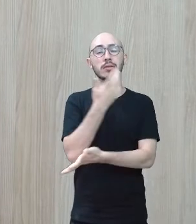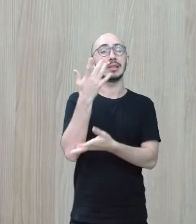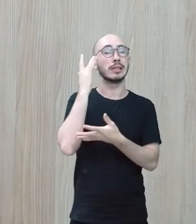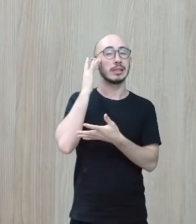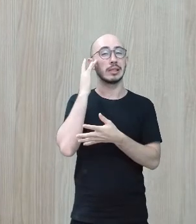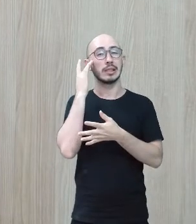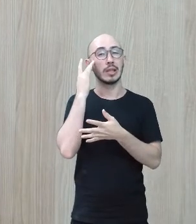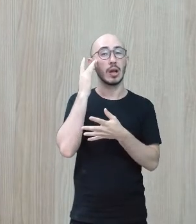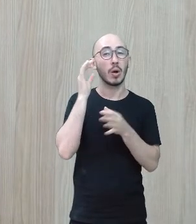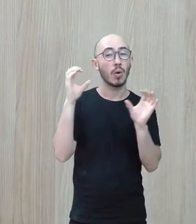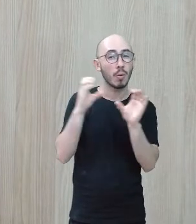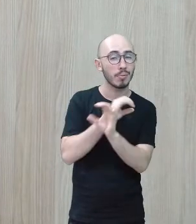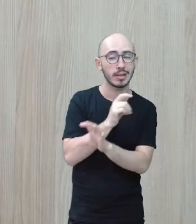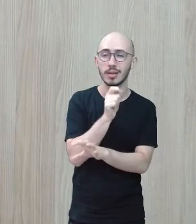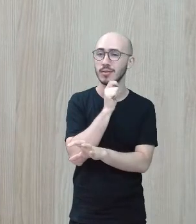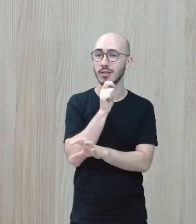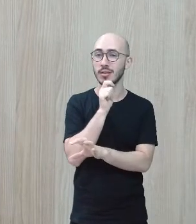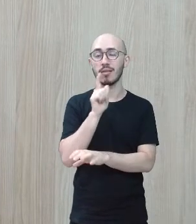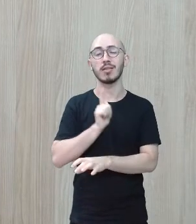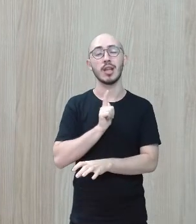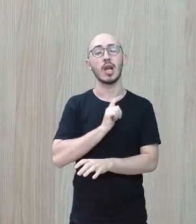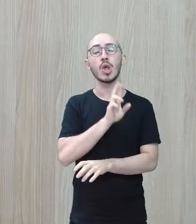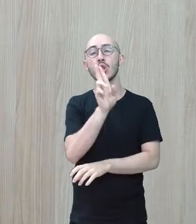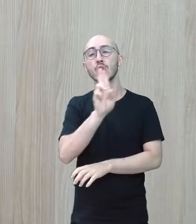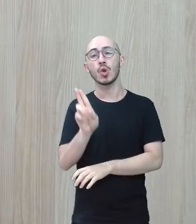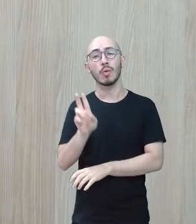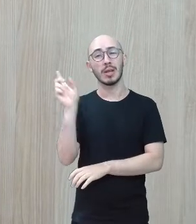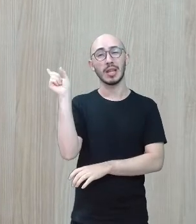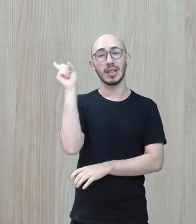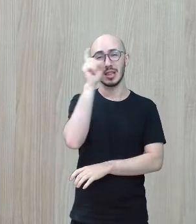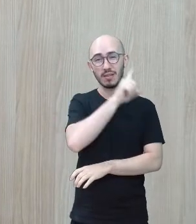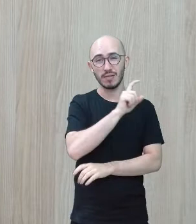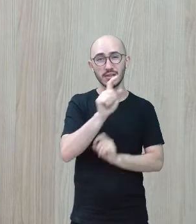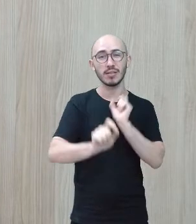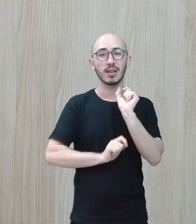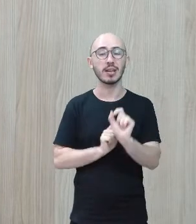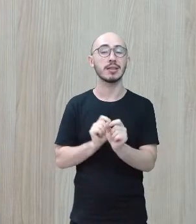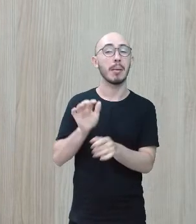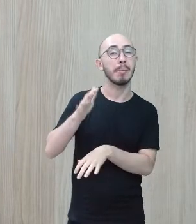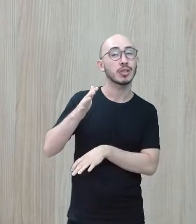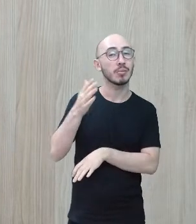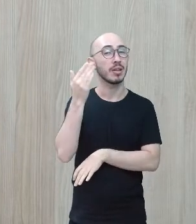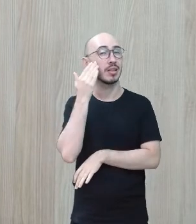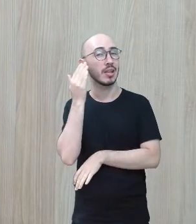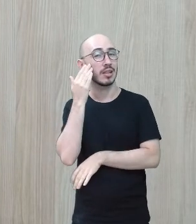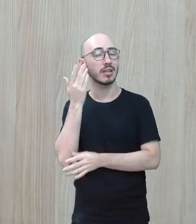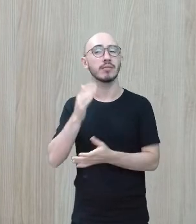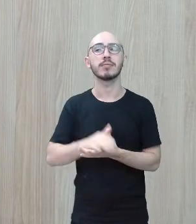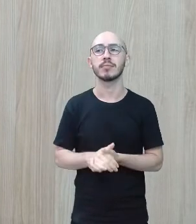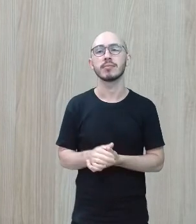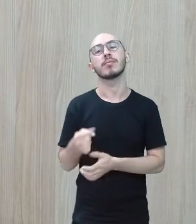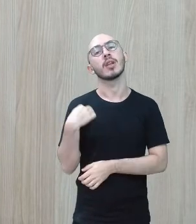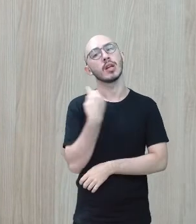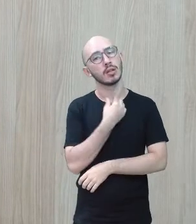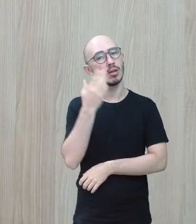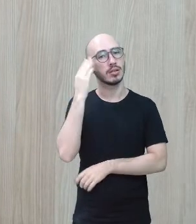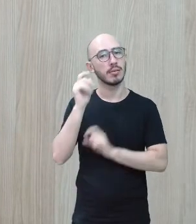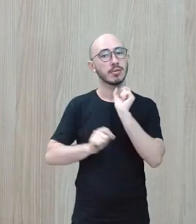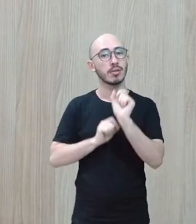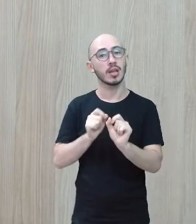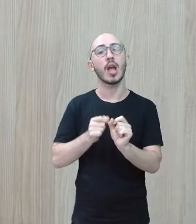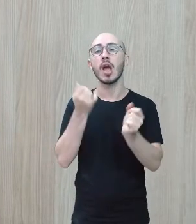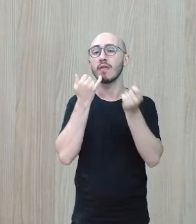porque tem muito nome difícil. Tinha gente aqui falando que estava pegando assim mais ou menos o conteúdo. A gente sabe que é muita